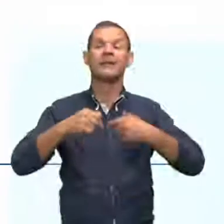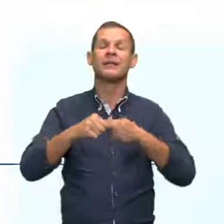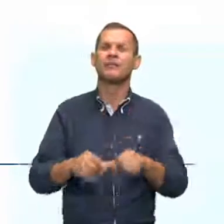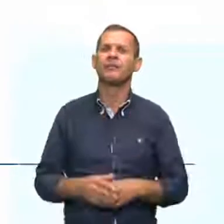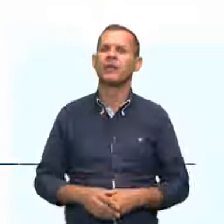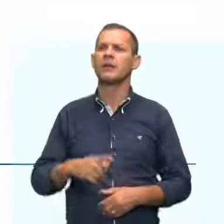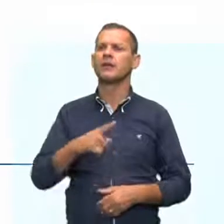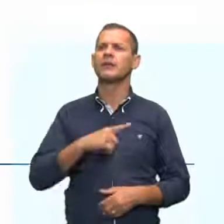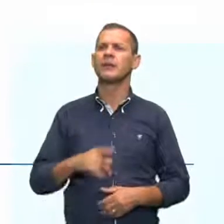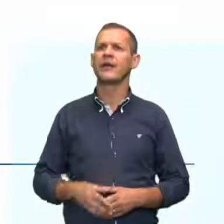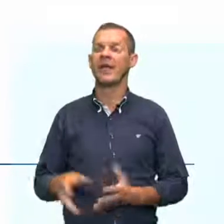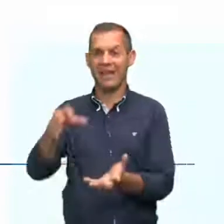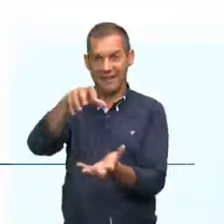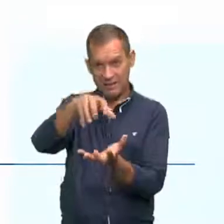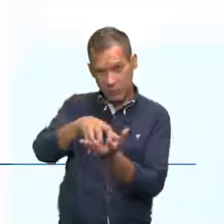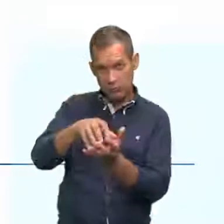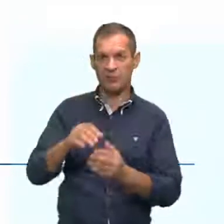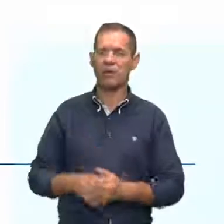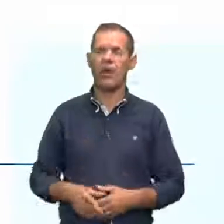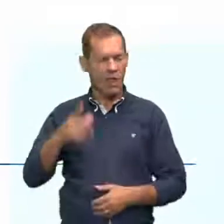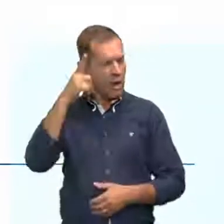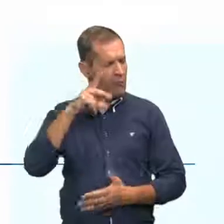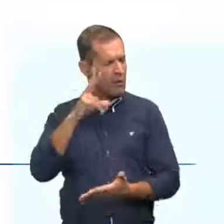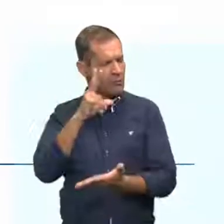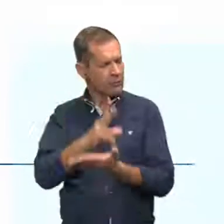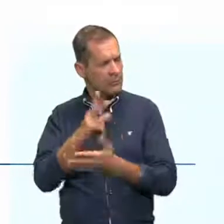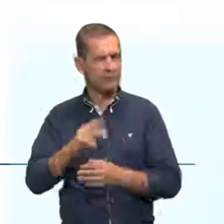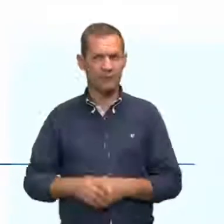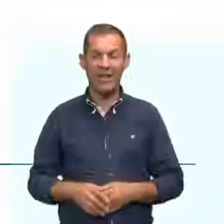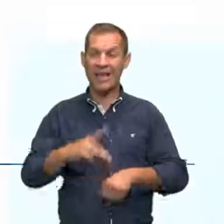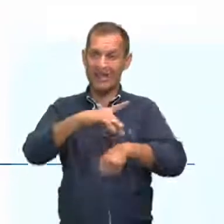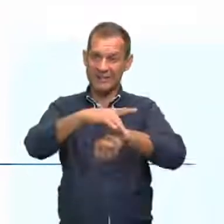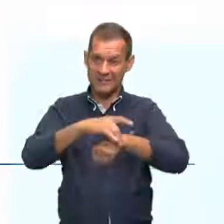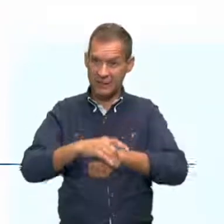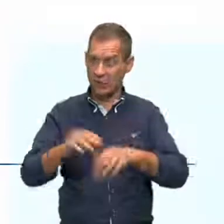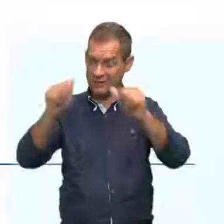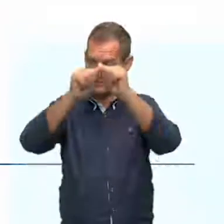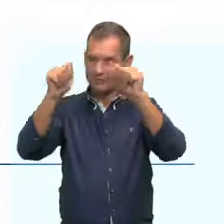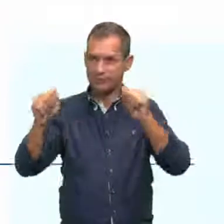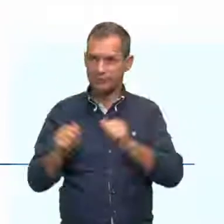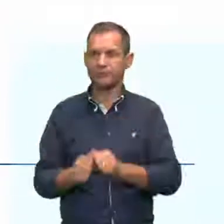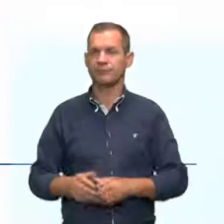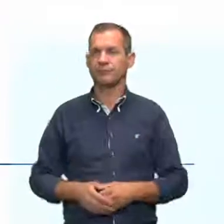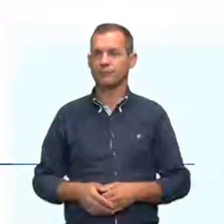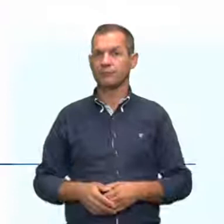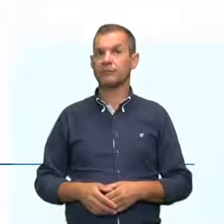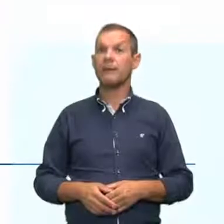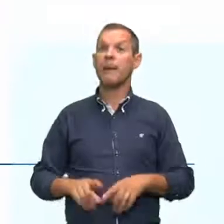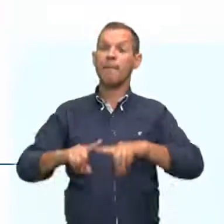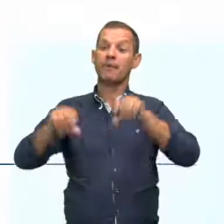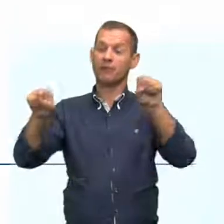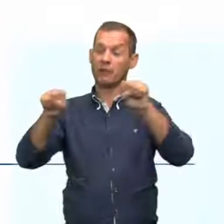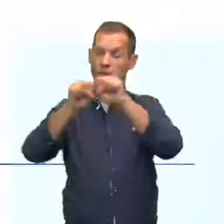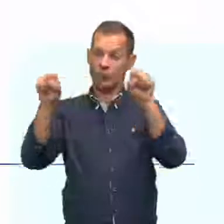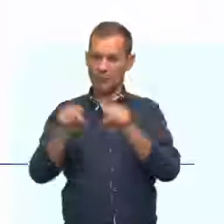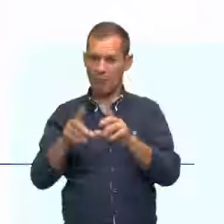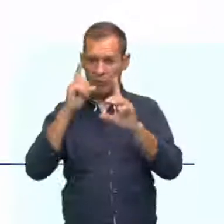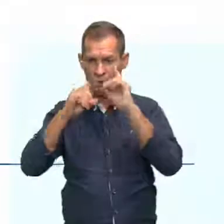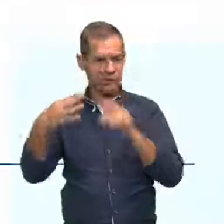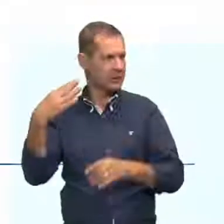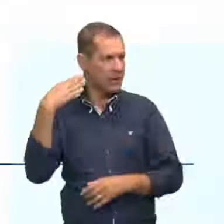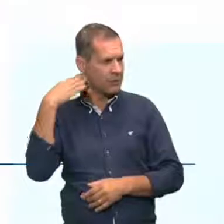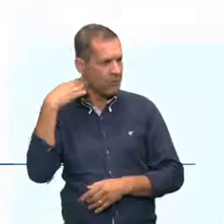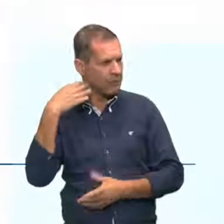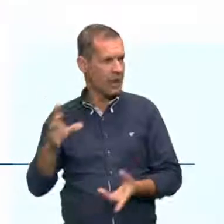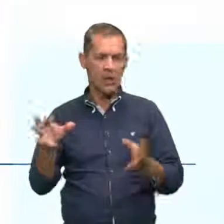para isso que vai servir a esteganografia, para garantir a segurança das imagens. E para o sistema, digamos, para os dados bancários,